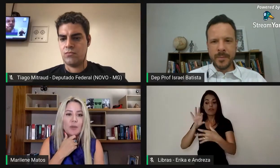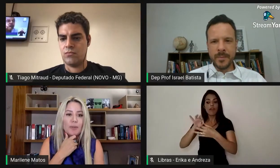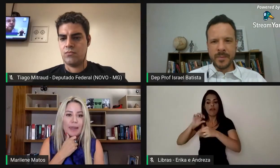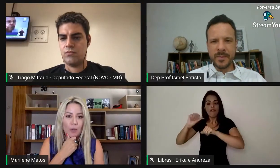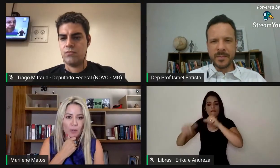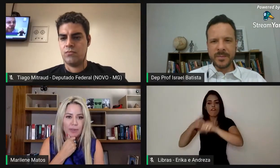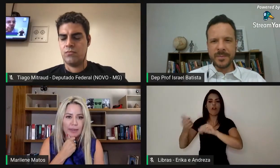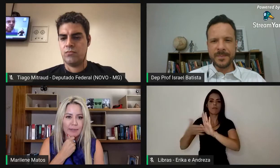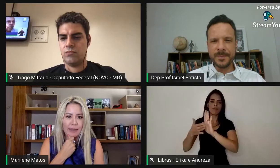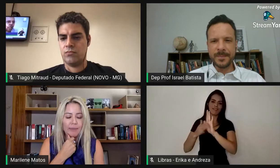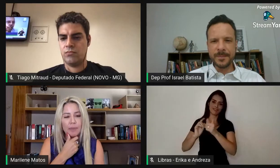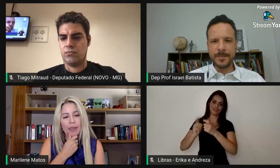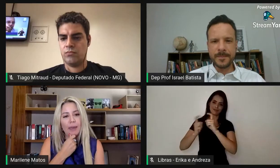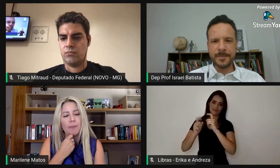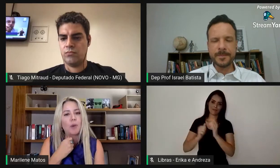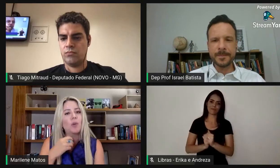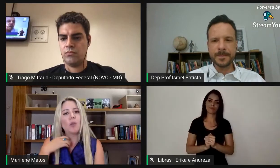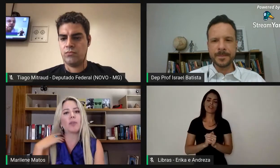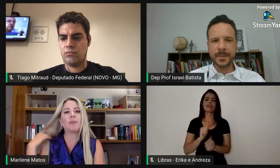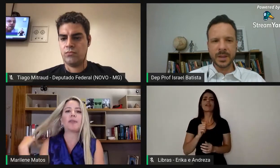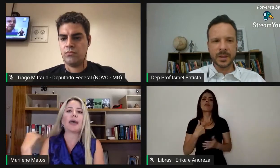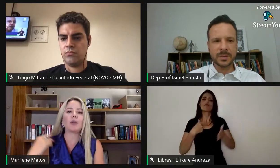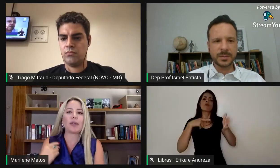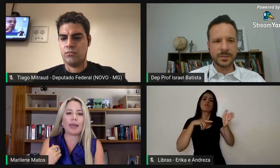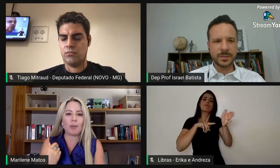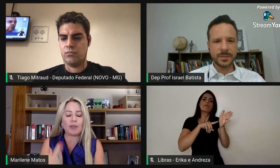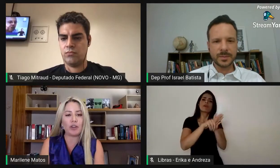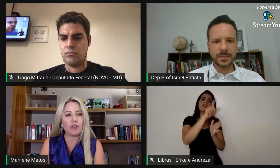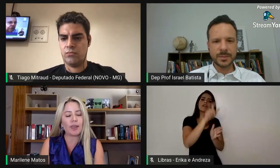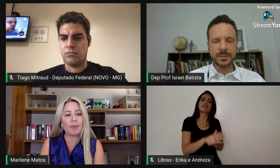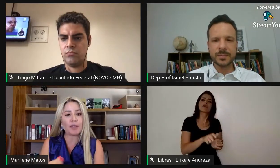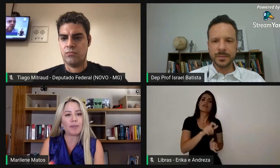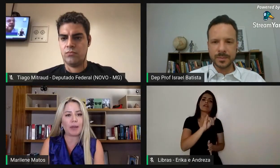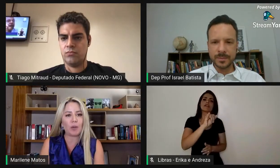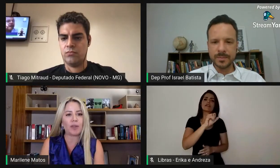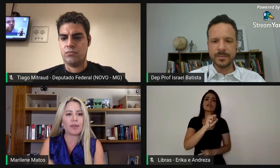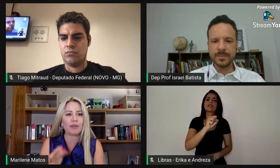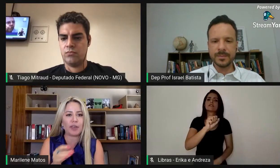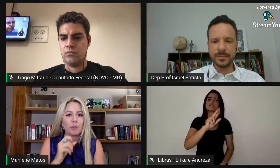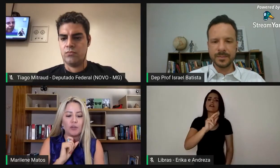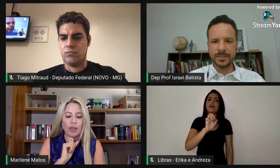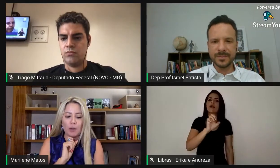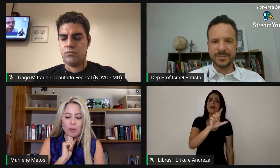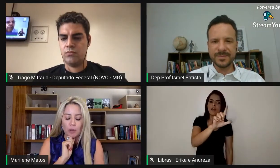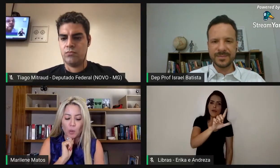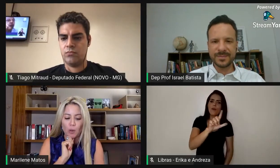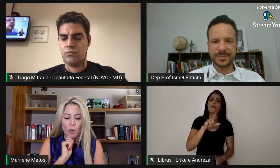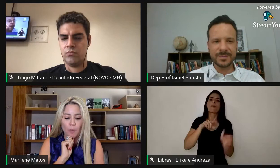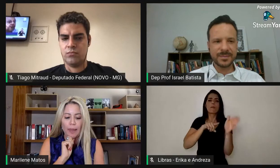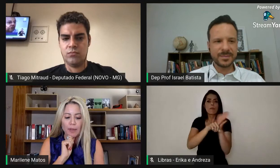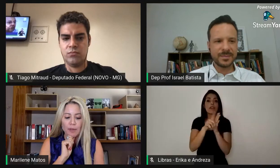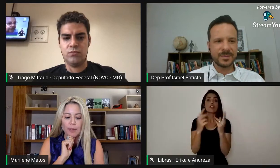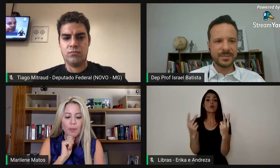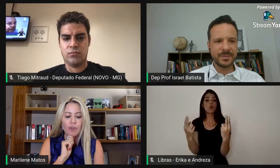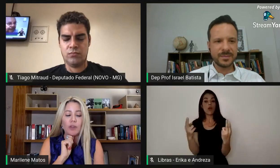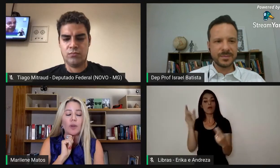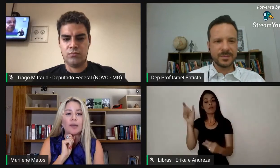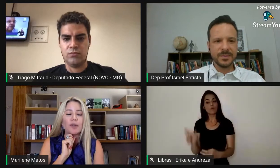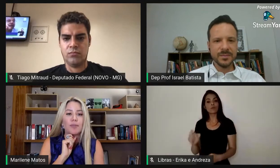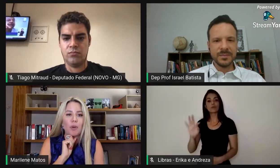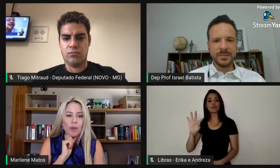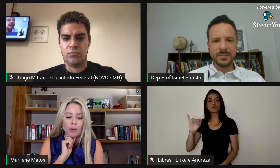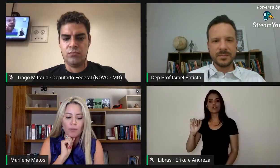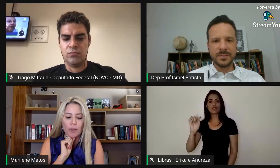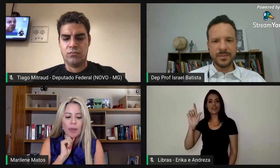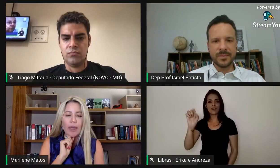então, fazendo uma pergunta, né, para o deputado Israel Batista. A mesma pergunta será feita para o Tiago Mitrô. Eu começo, então, pedindo